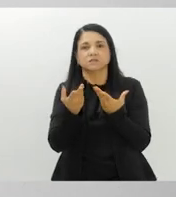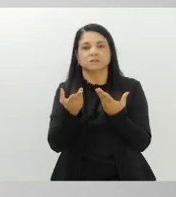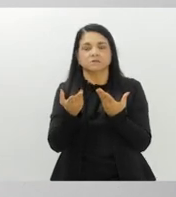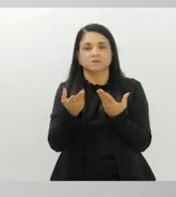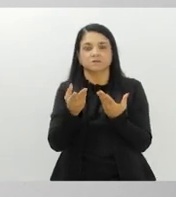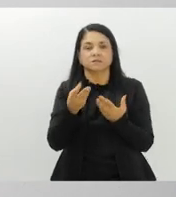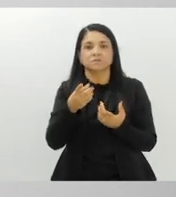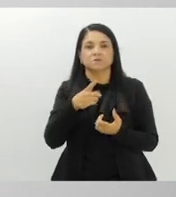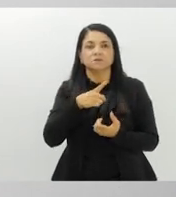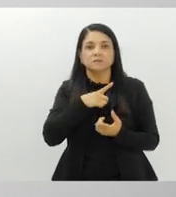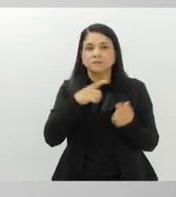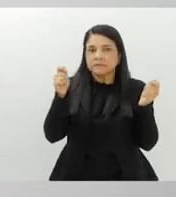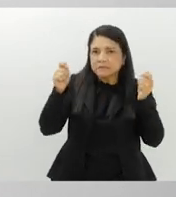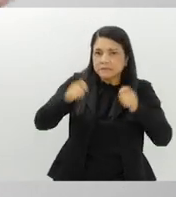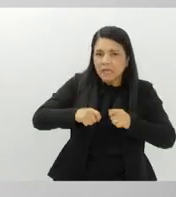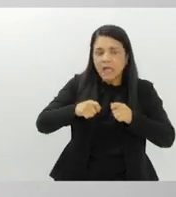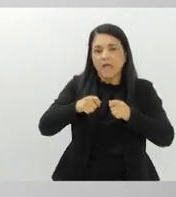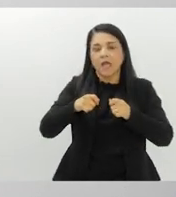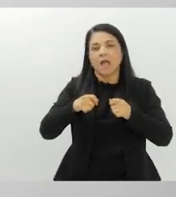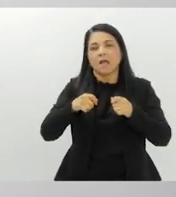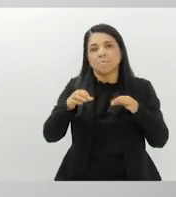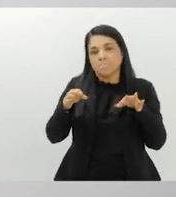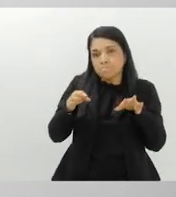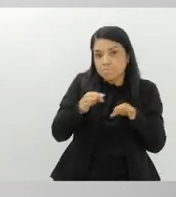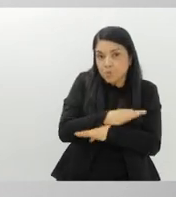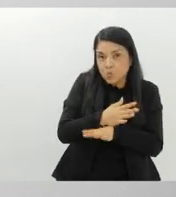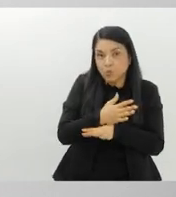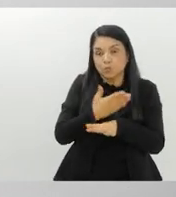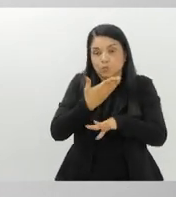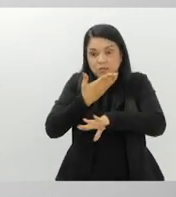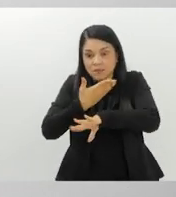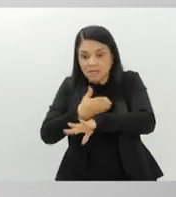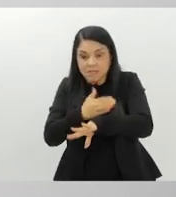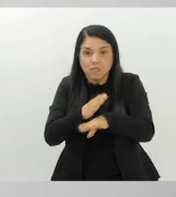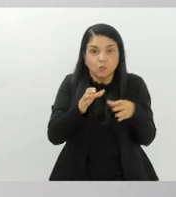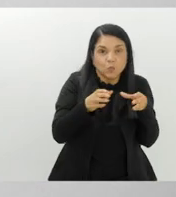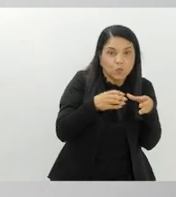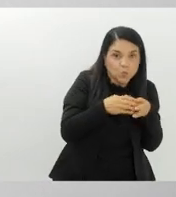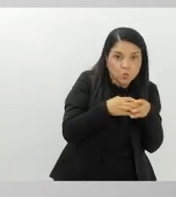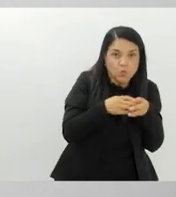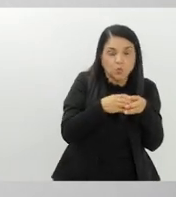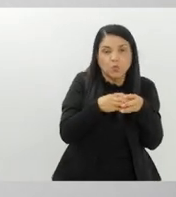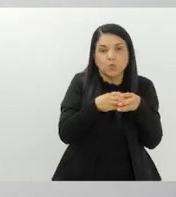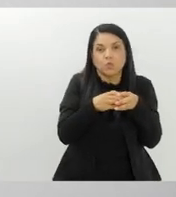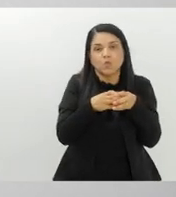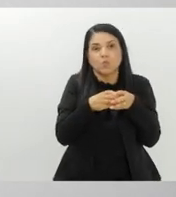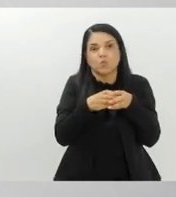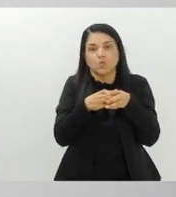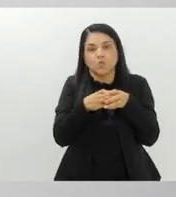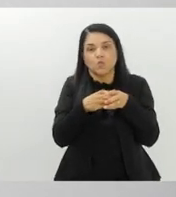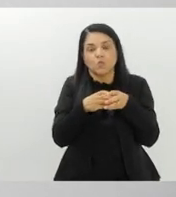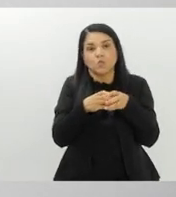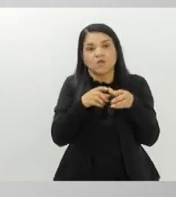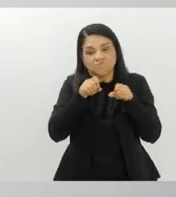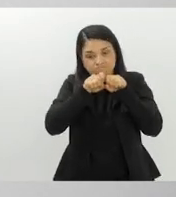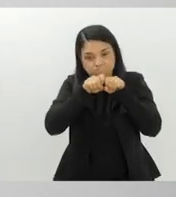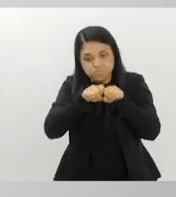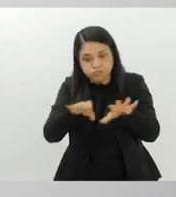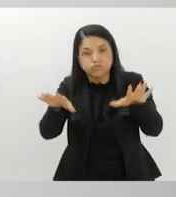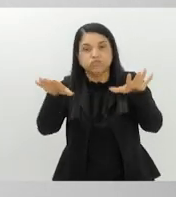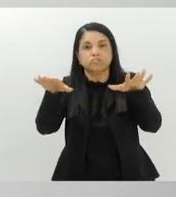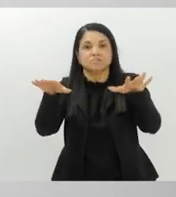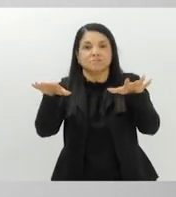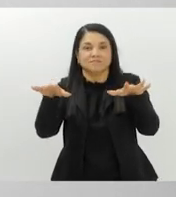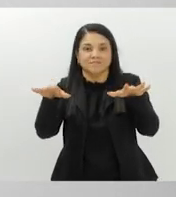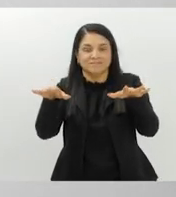repente, já vindo pronto, e, de repente, a gente treinando um grupo, né? E vocês fazendo multiplicadores disso,